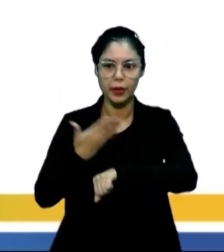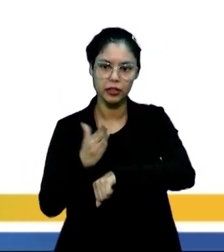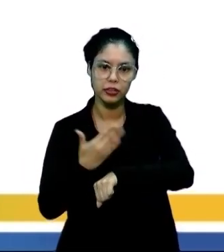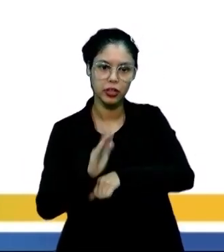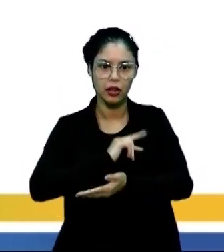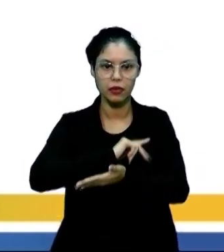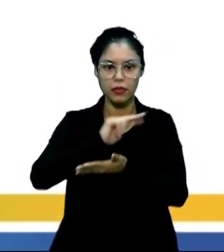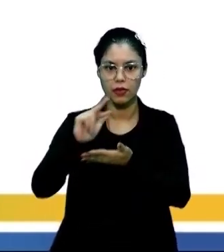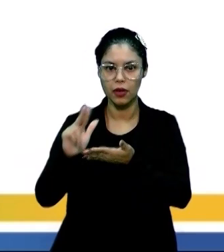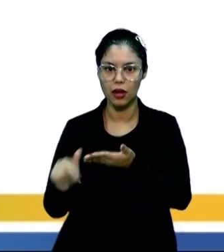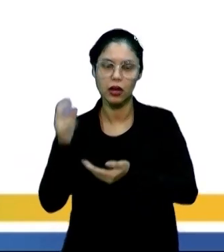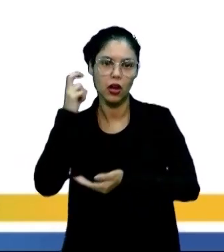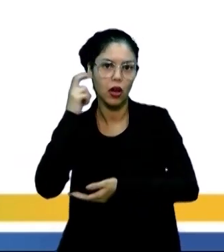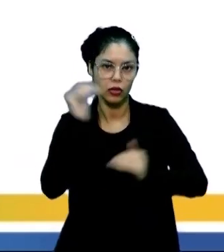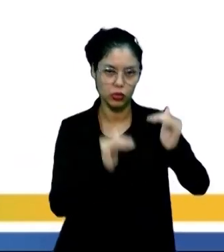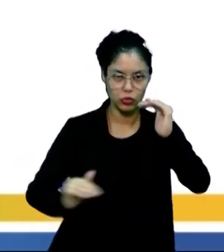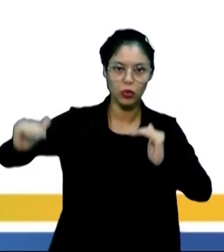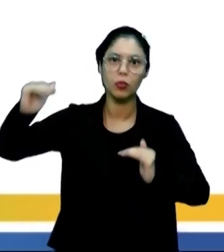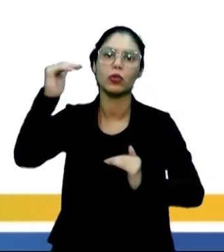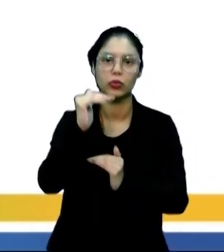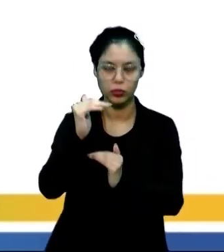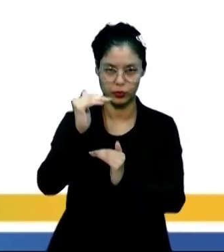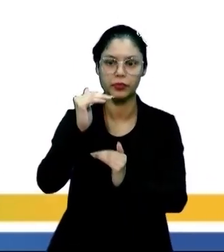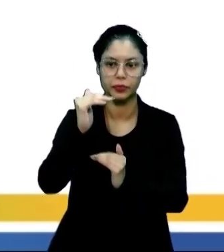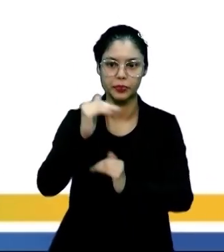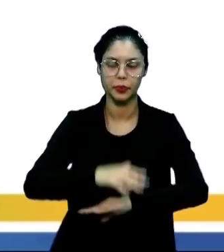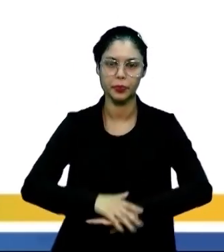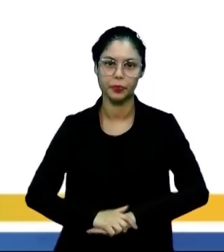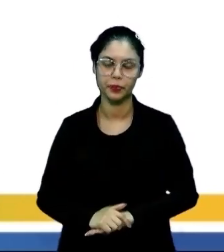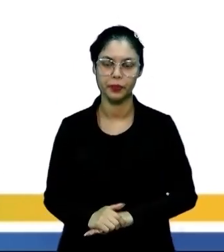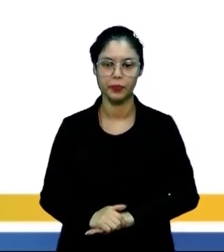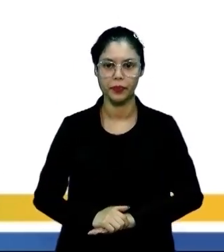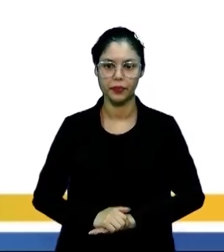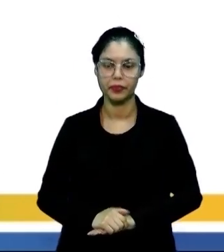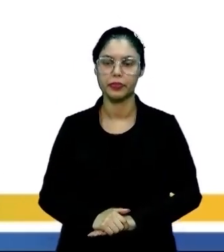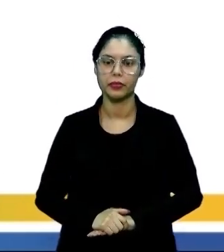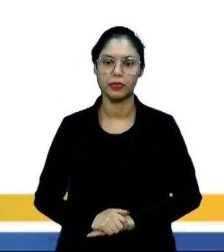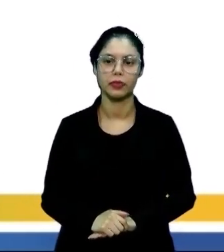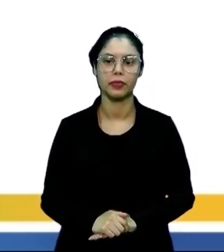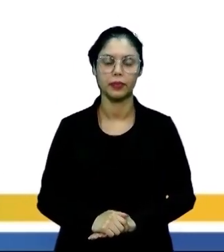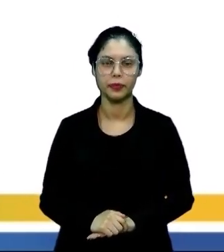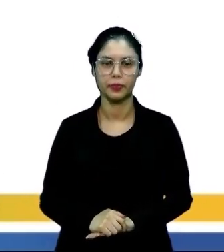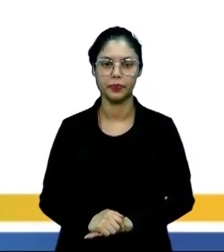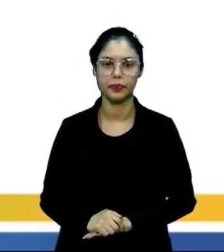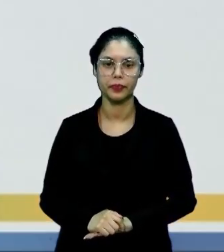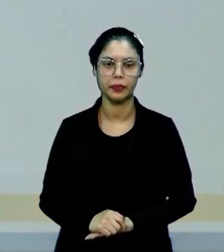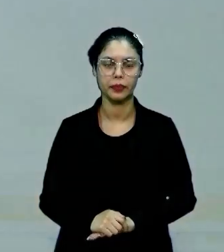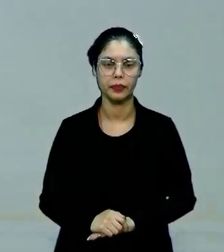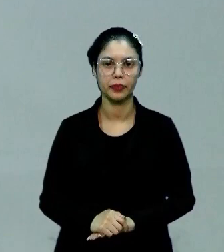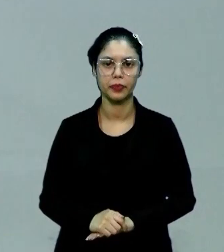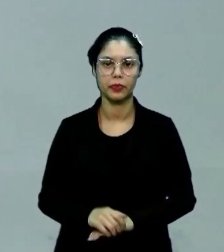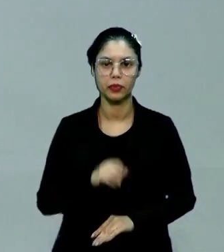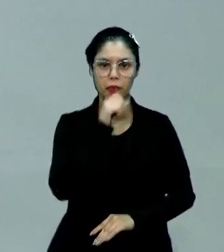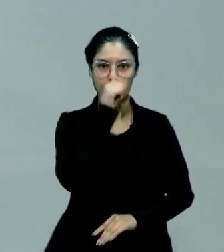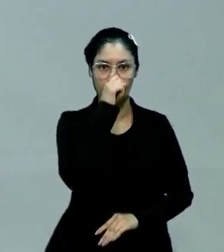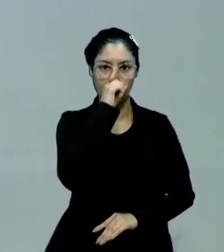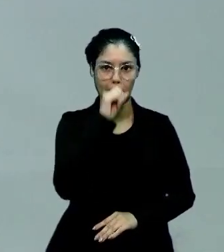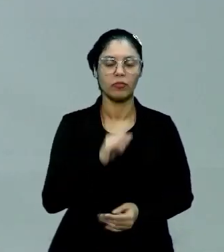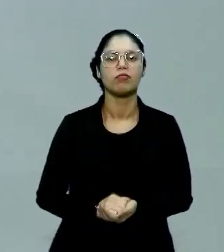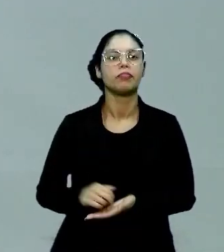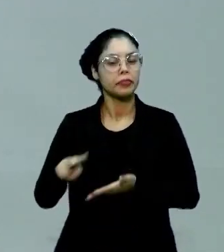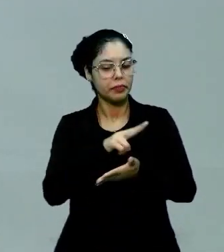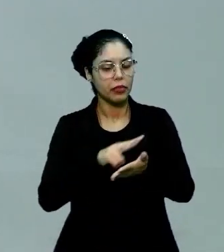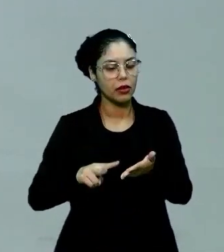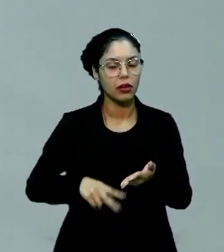hip hop, but hip hop denotes the practice of an entire subculture. Nós fizemos